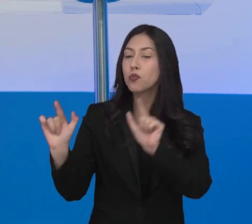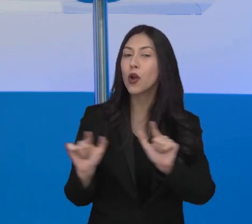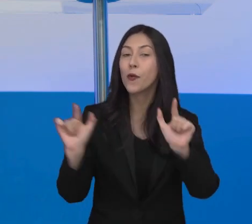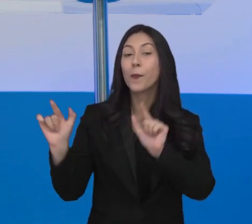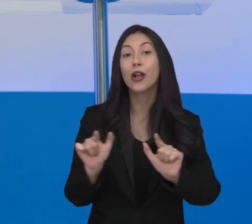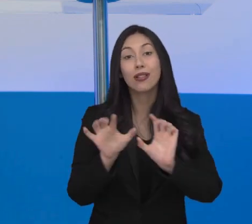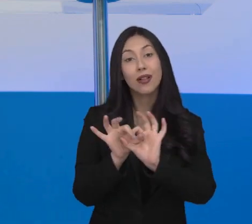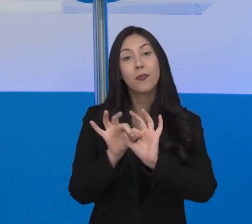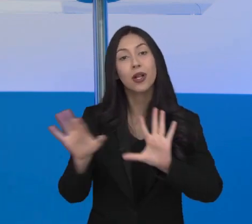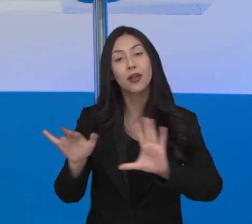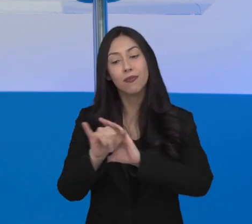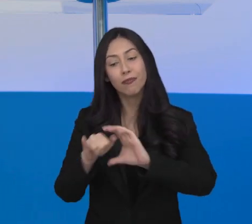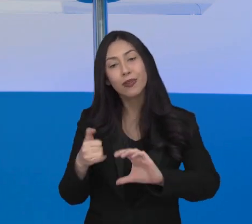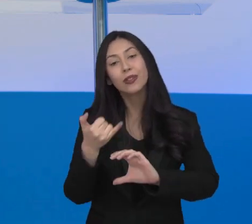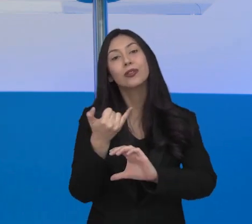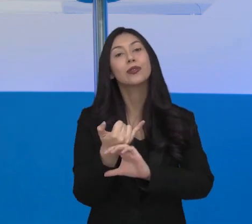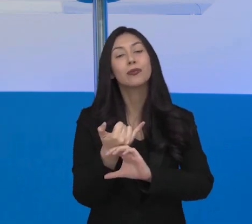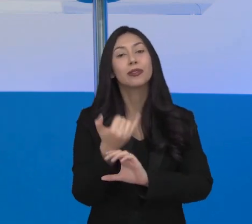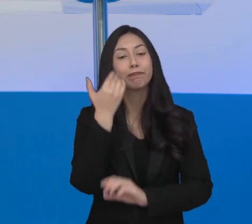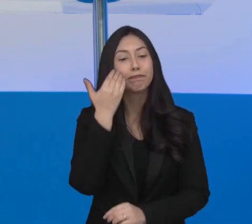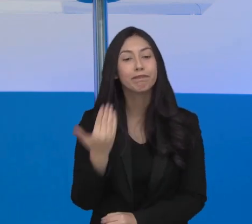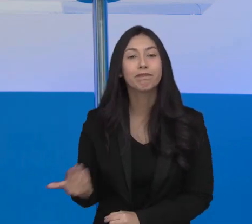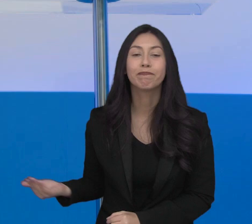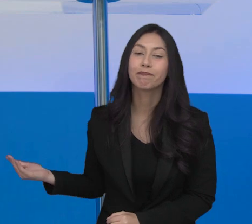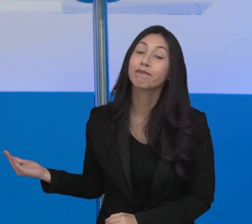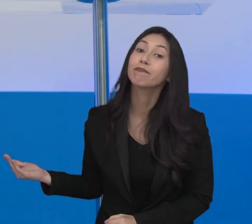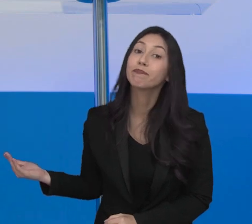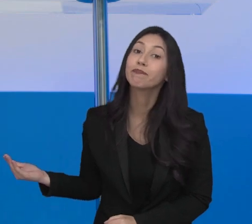toda a programação da TV está disponível no nosso canal do